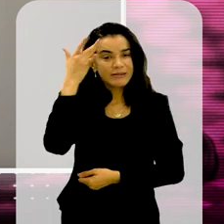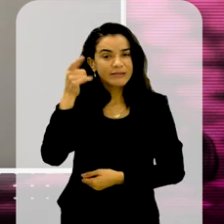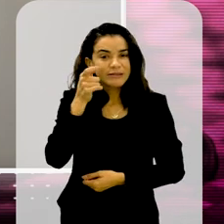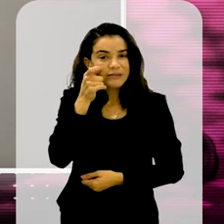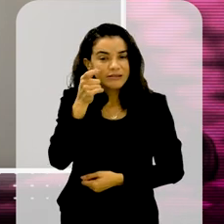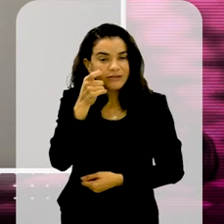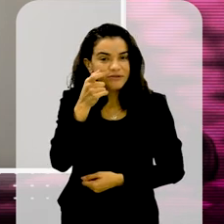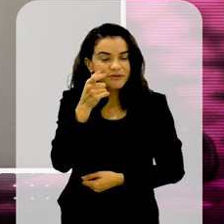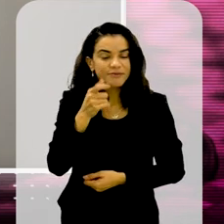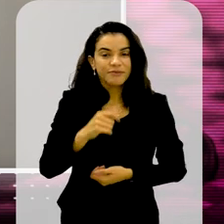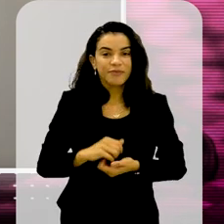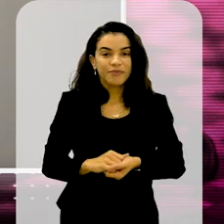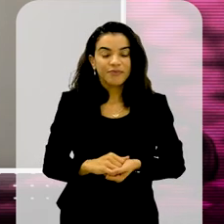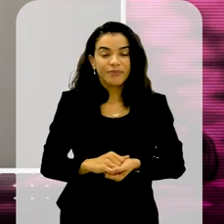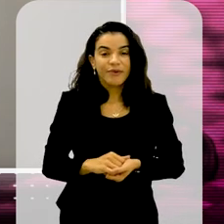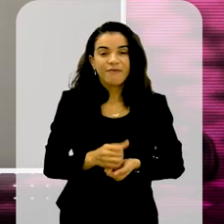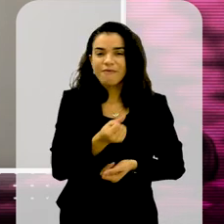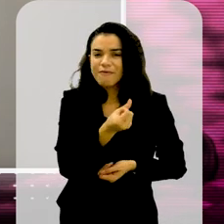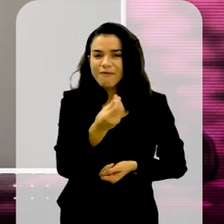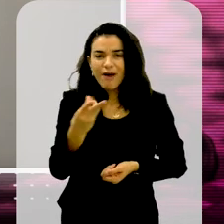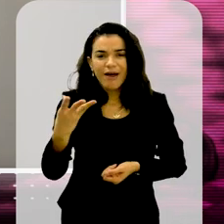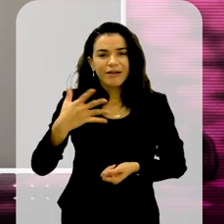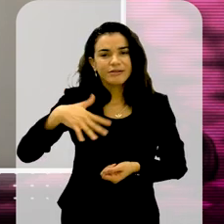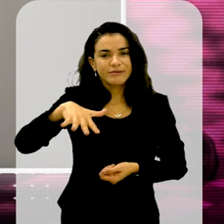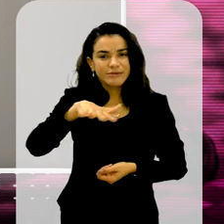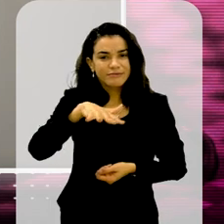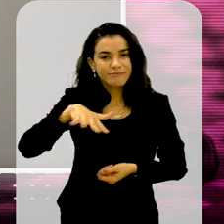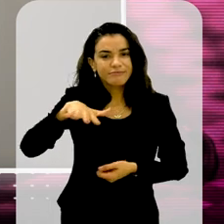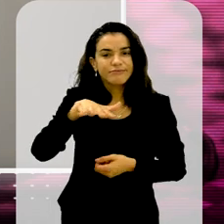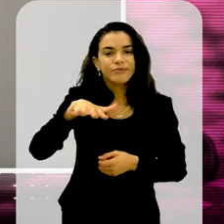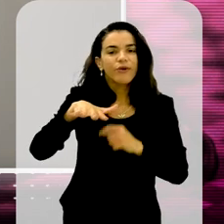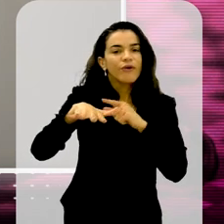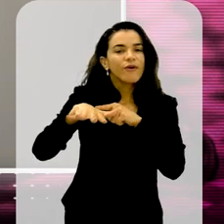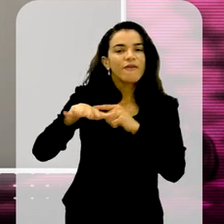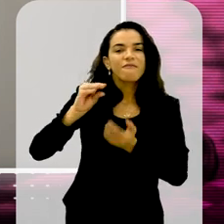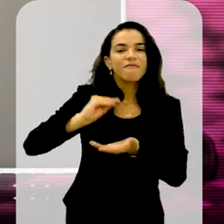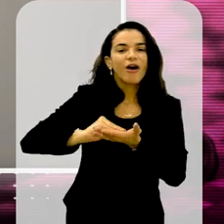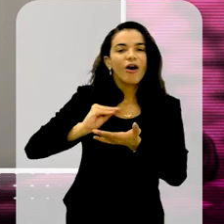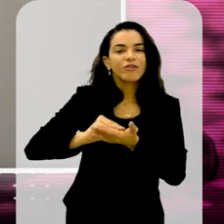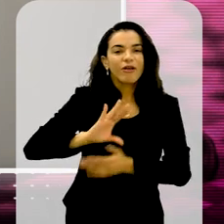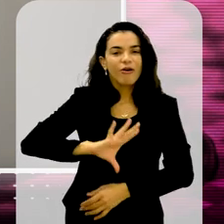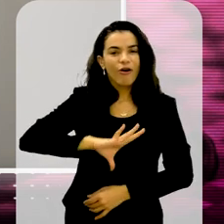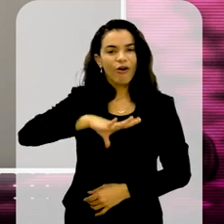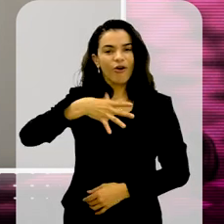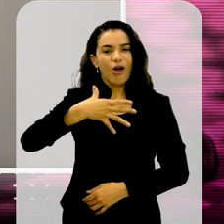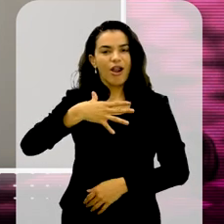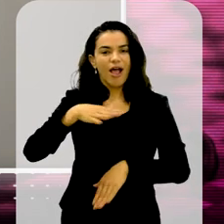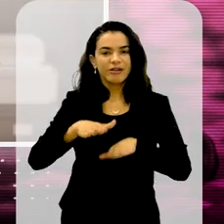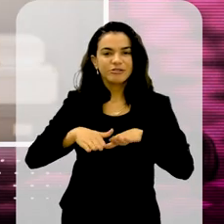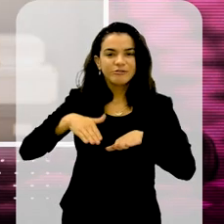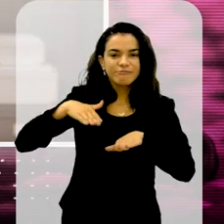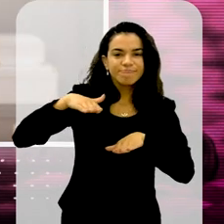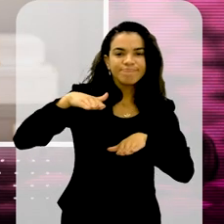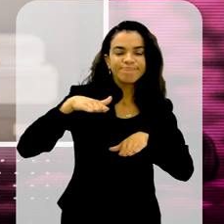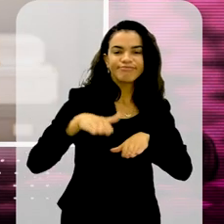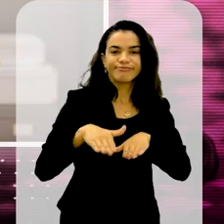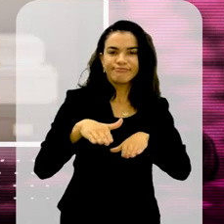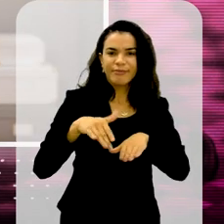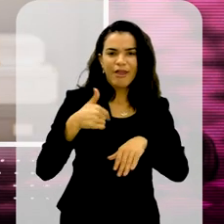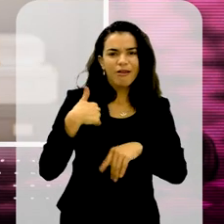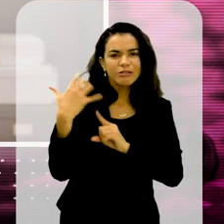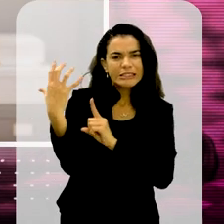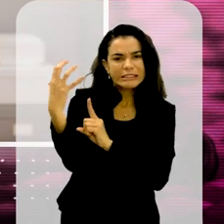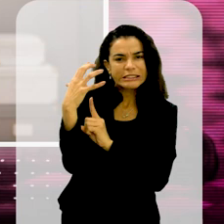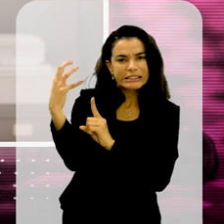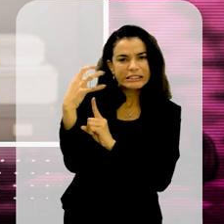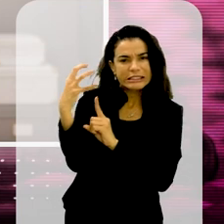que muitas vezes, você bem falou, muitas vezes falta o primeiro passo, sabe? Eu